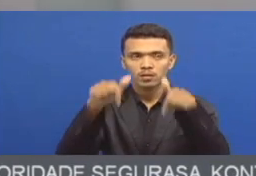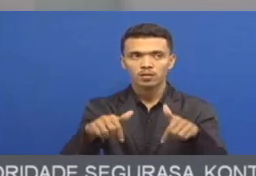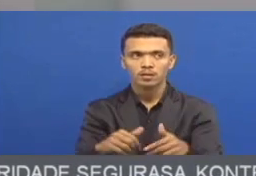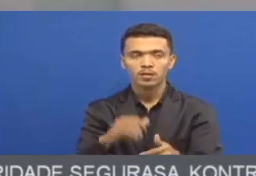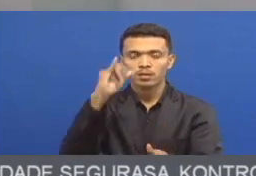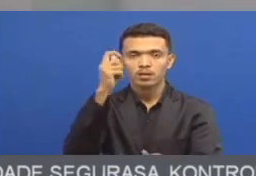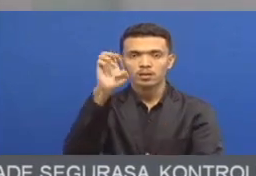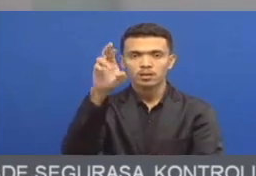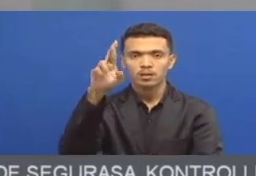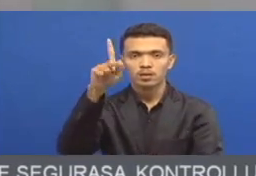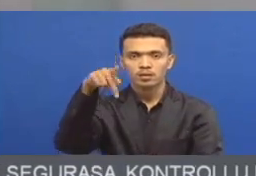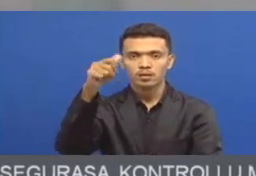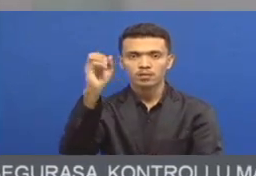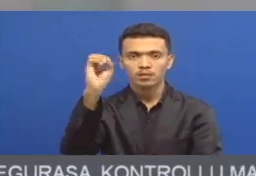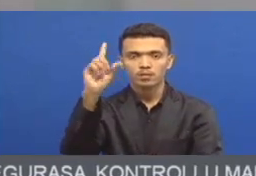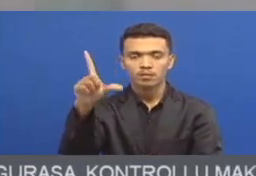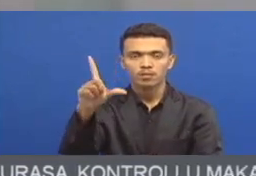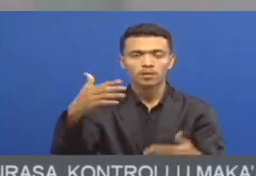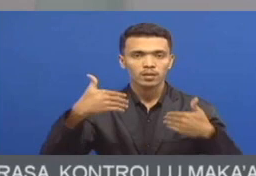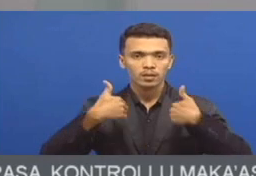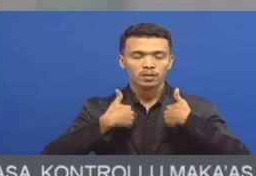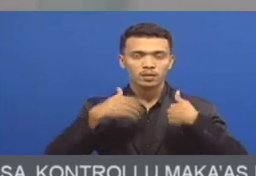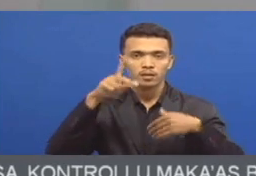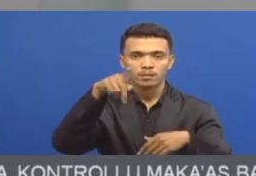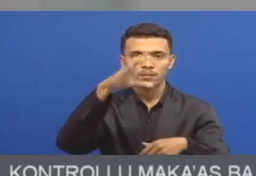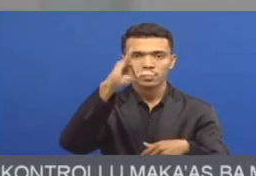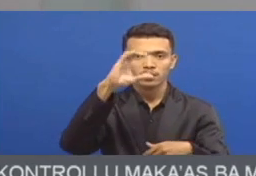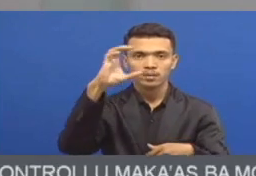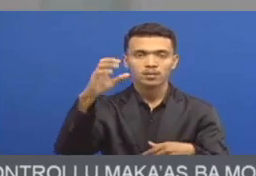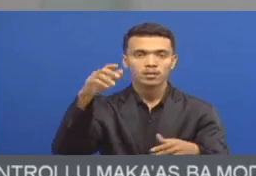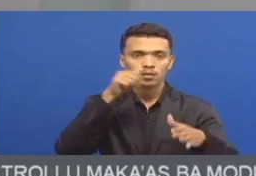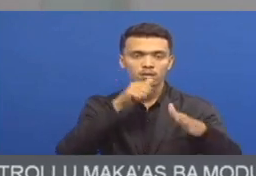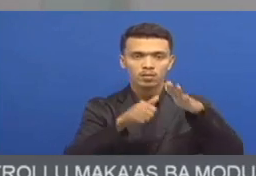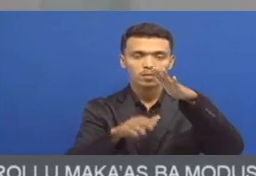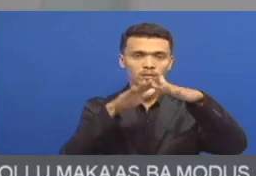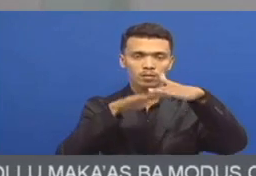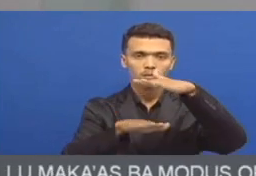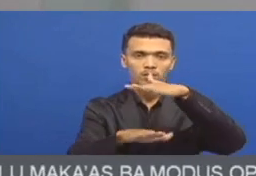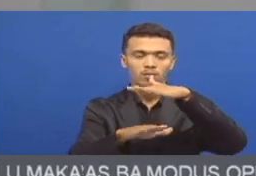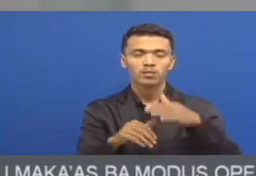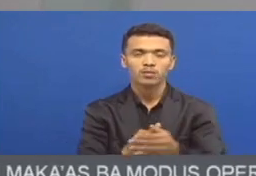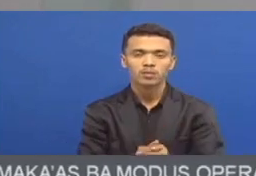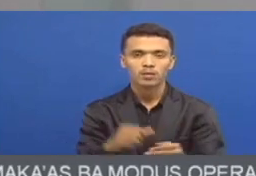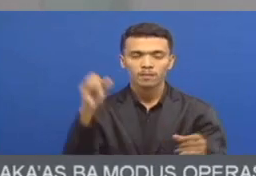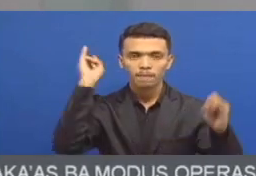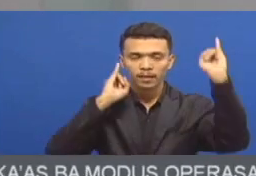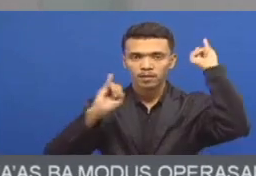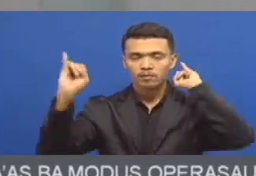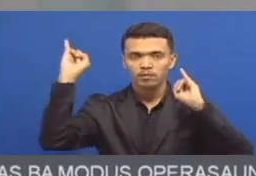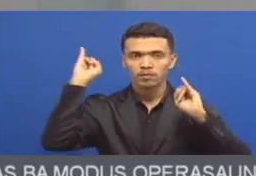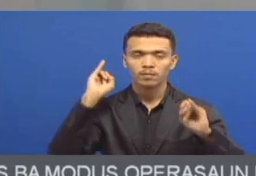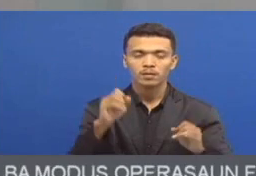Interpol, agora a ia pisik nini opos. Então, informação,